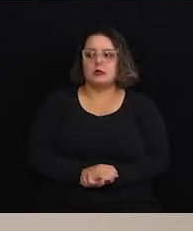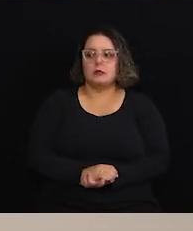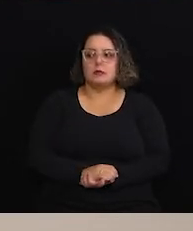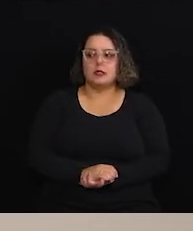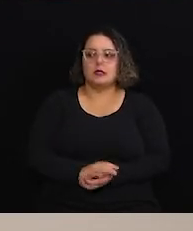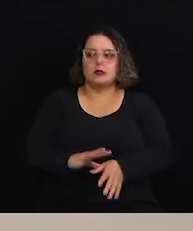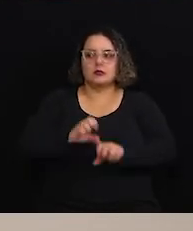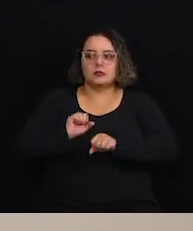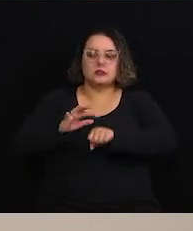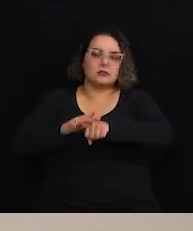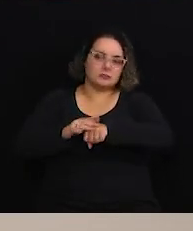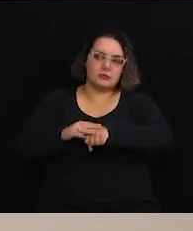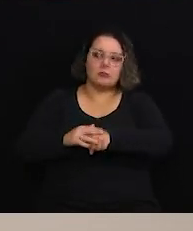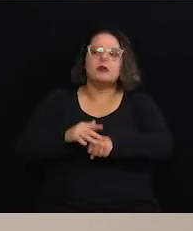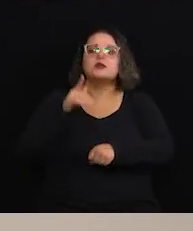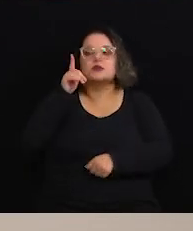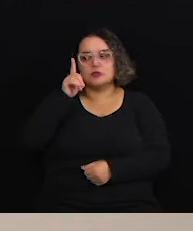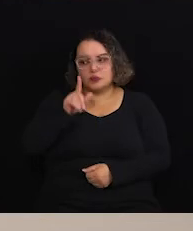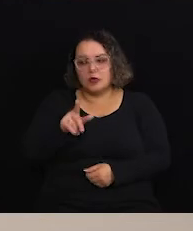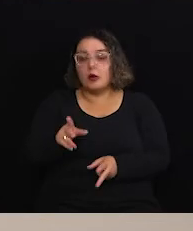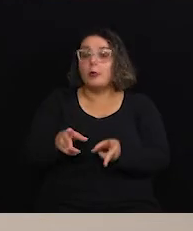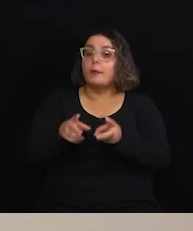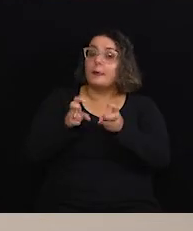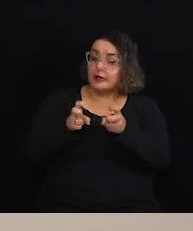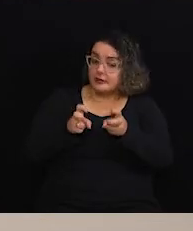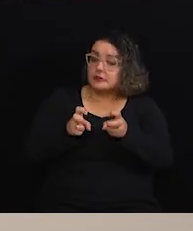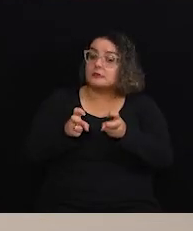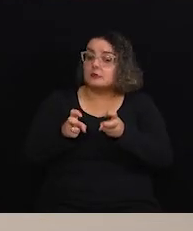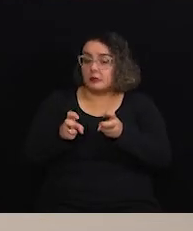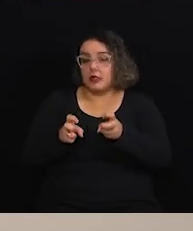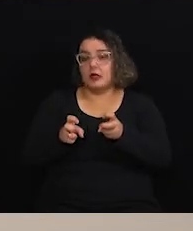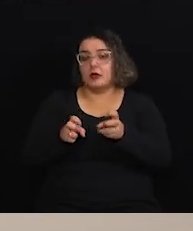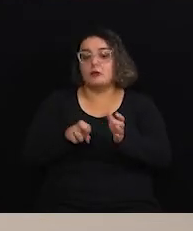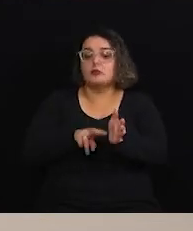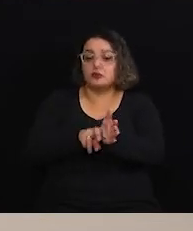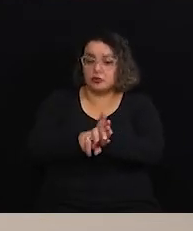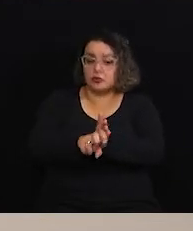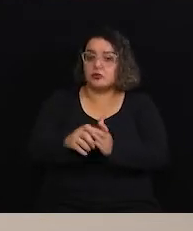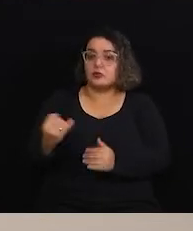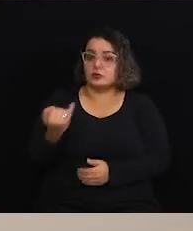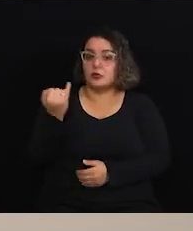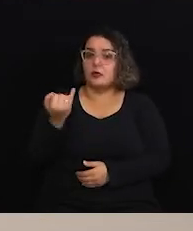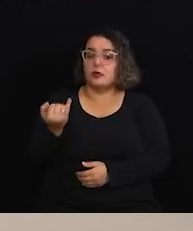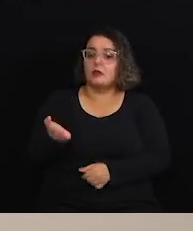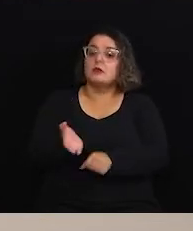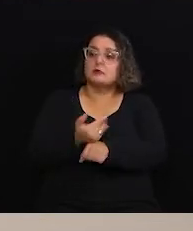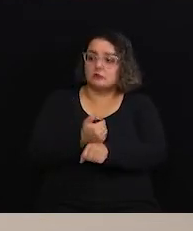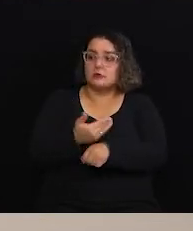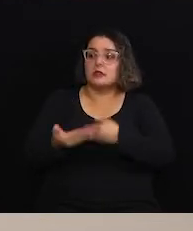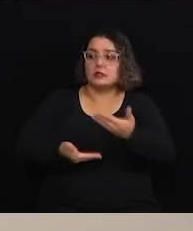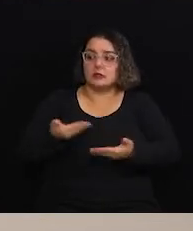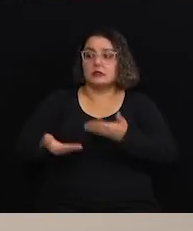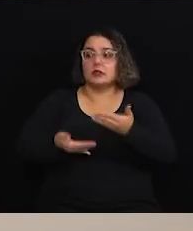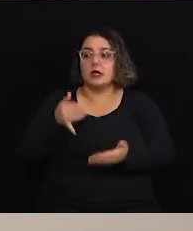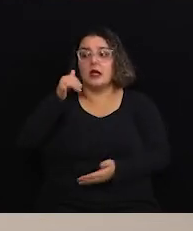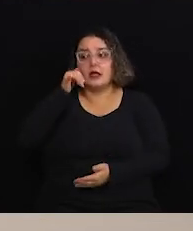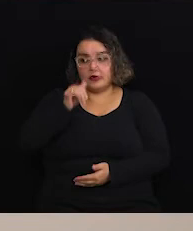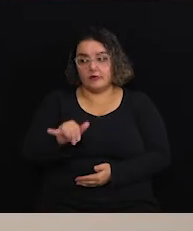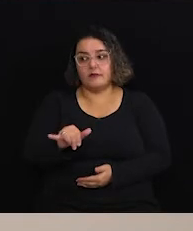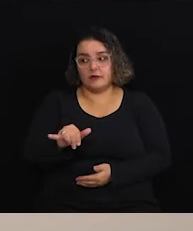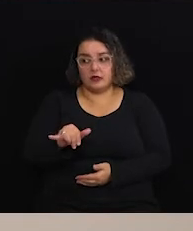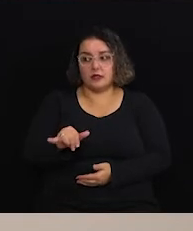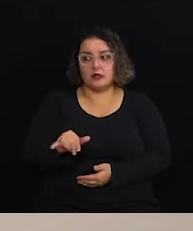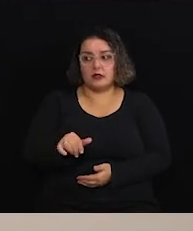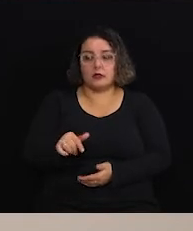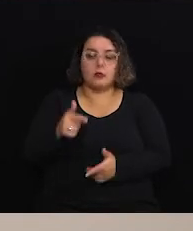mas a gente já consegue identificar quando ela tem, né, um histórico importante e fazer diagnóstico precoce e começar a tratar, evitando que ela